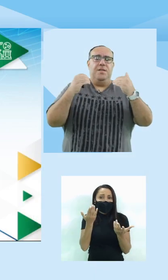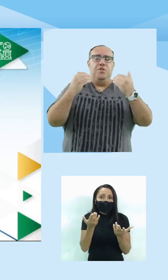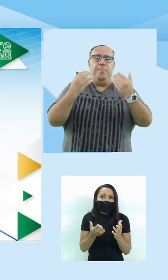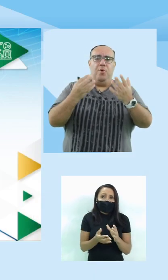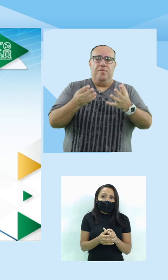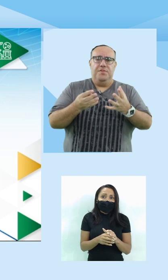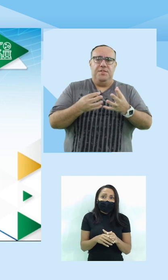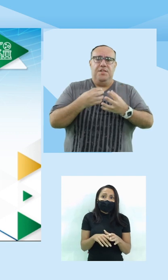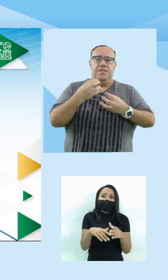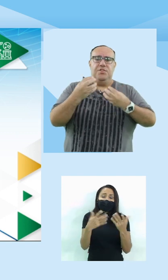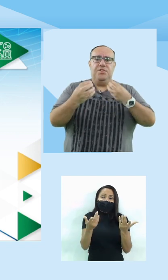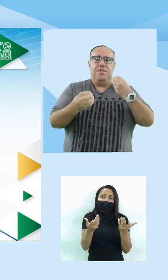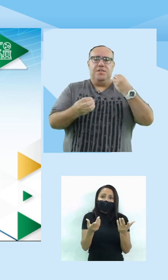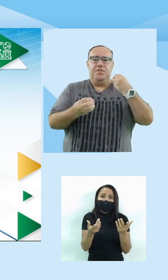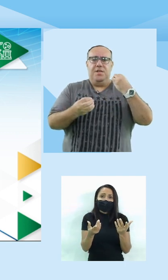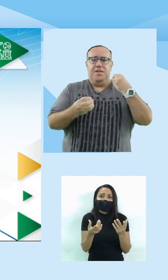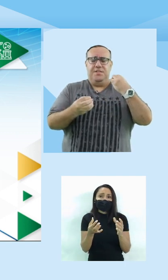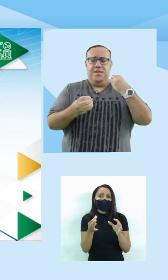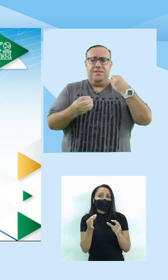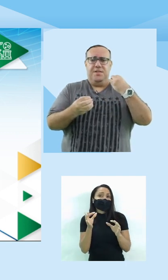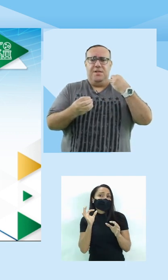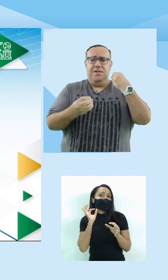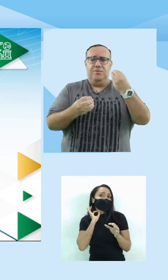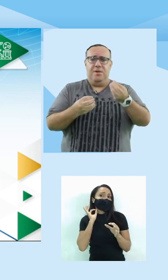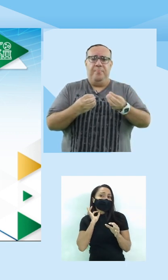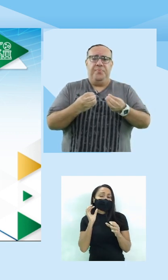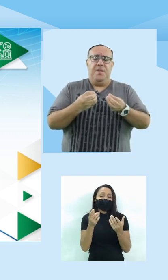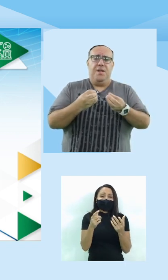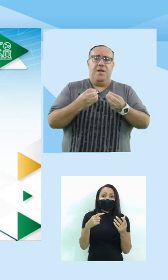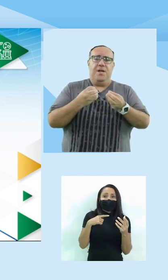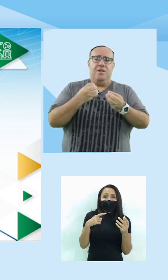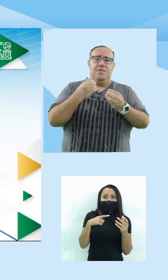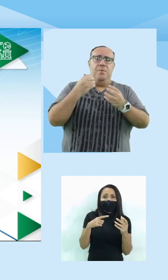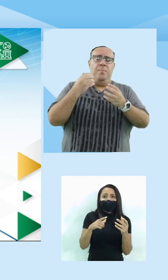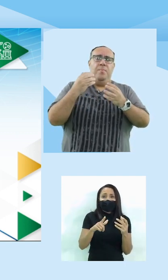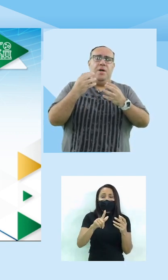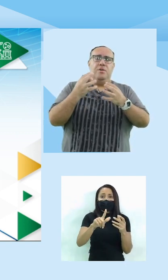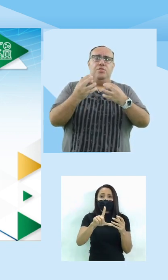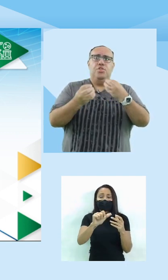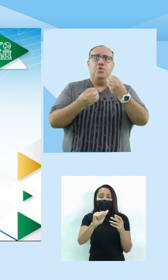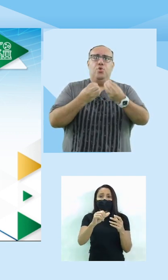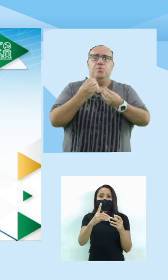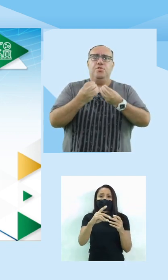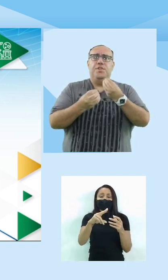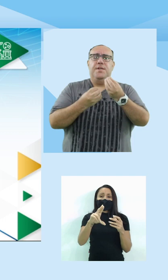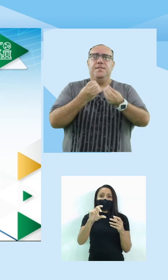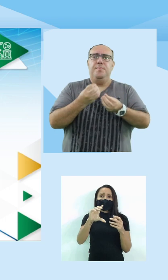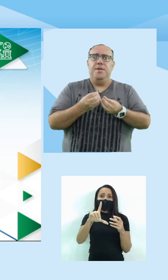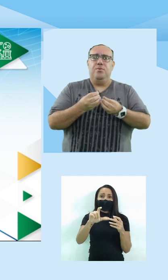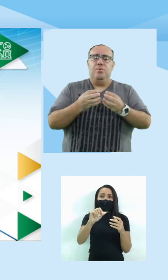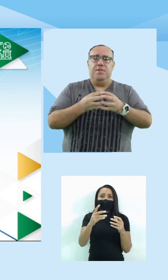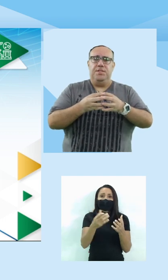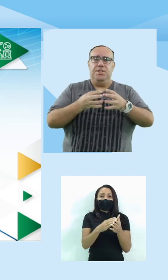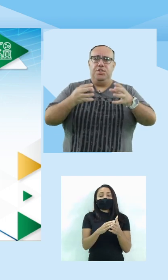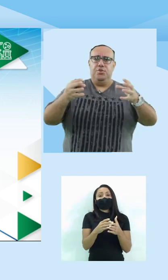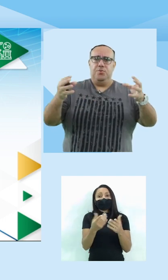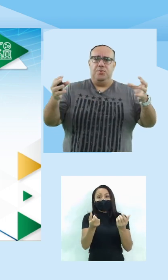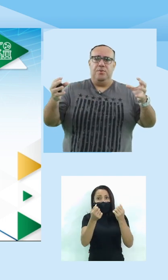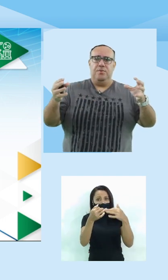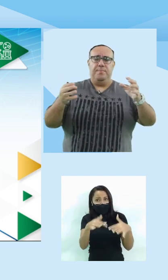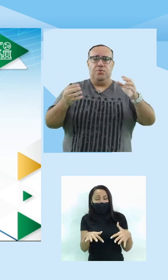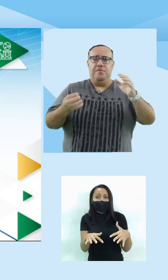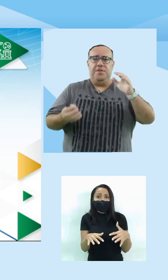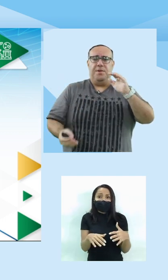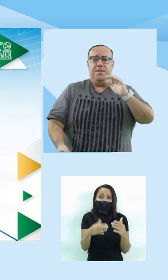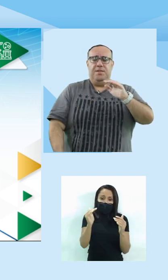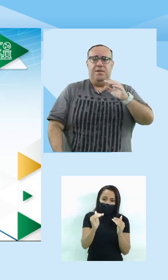na adenohipófise existe que essa glândula, ela causa distúrbios de crescimento, nanismo,